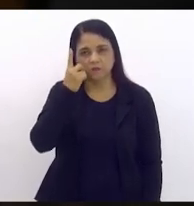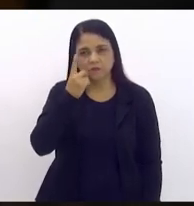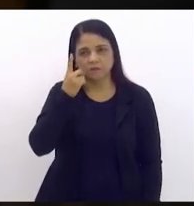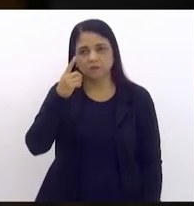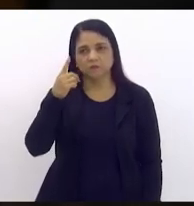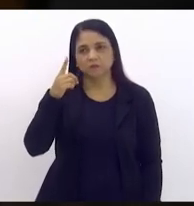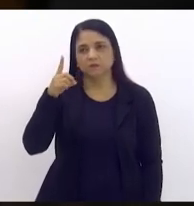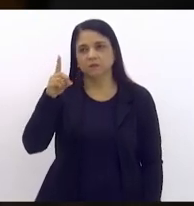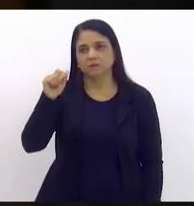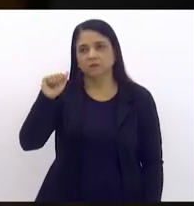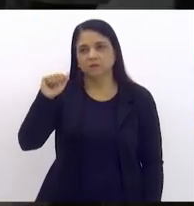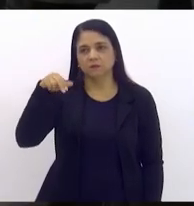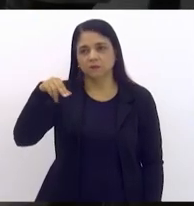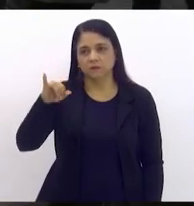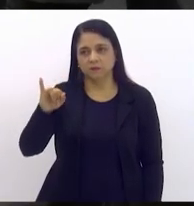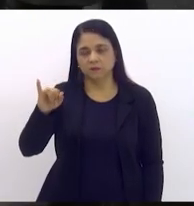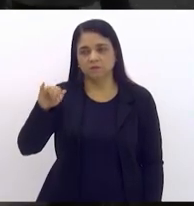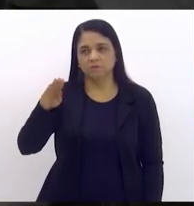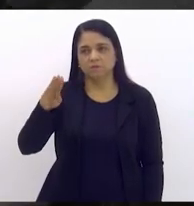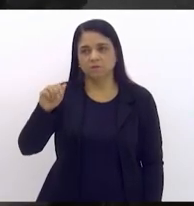deputada Dani Balbi.